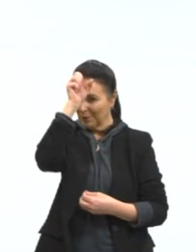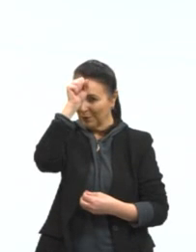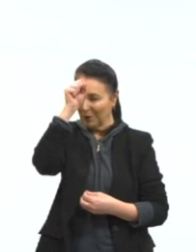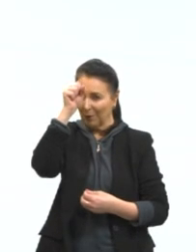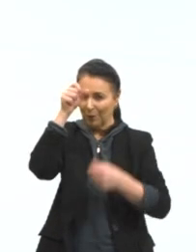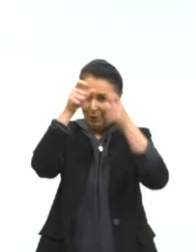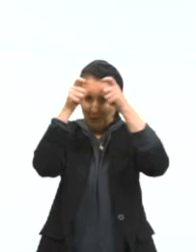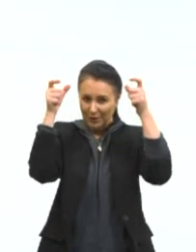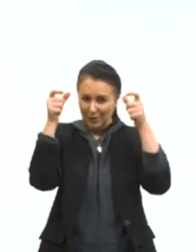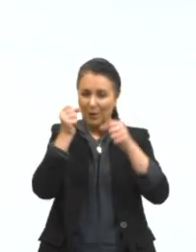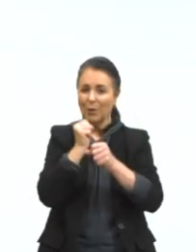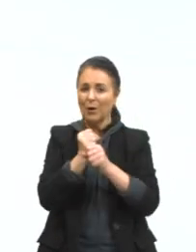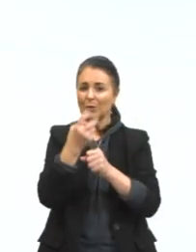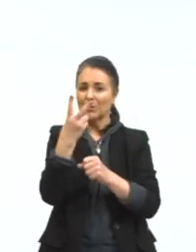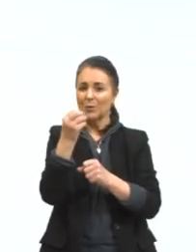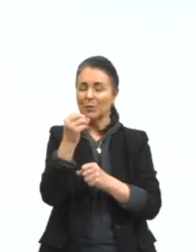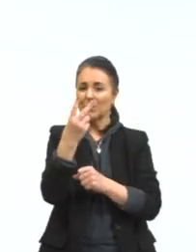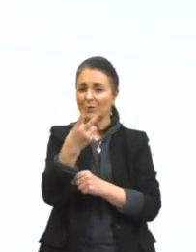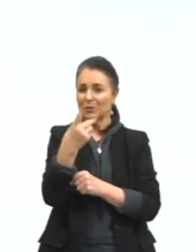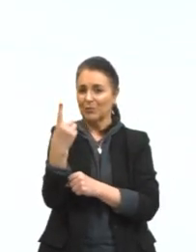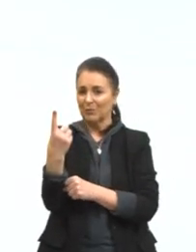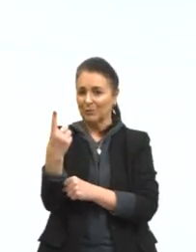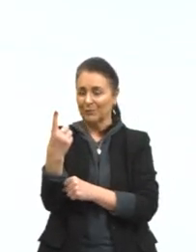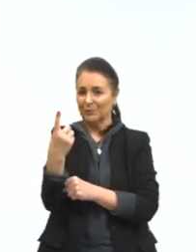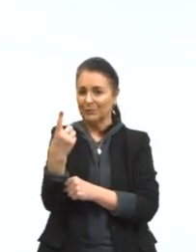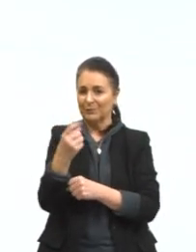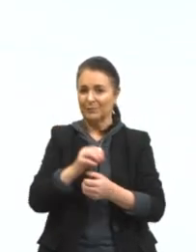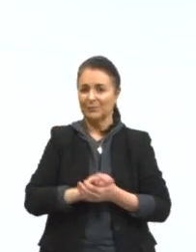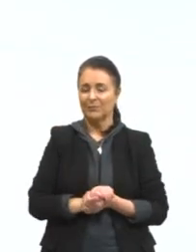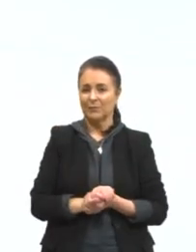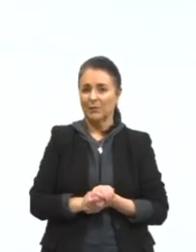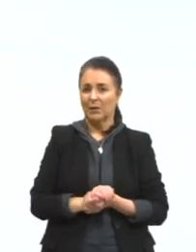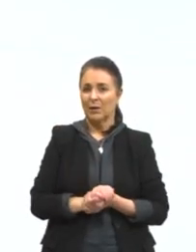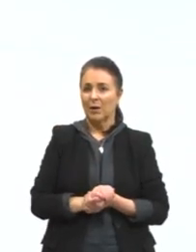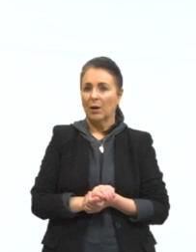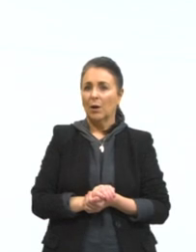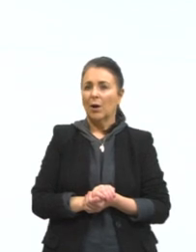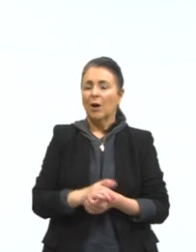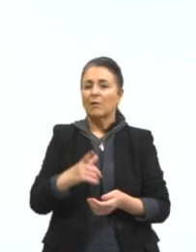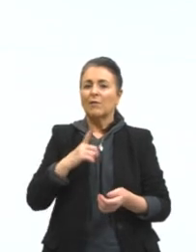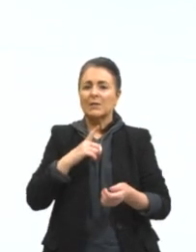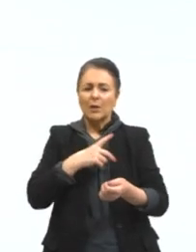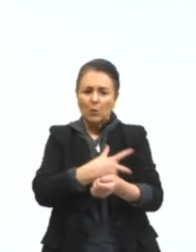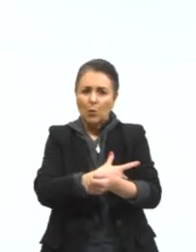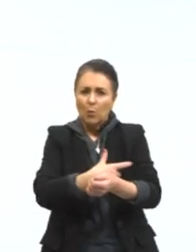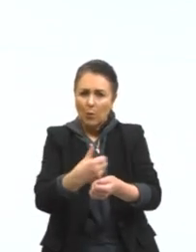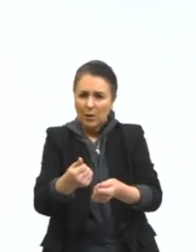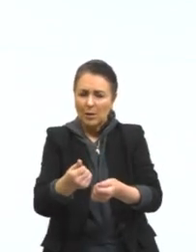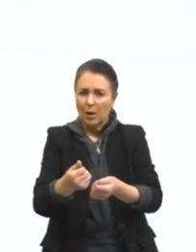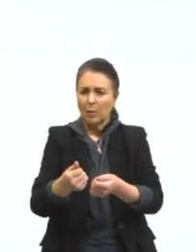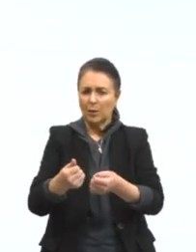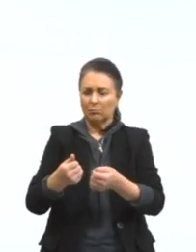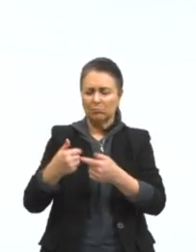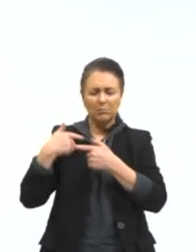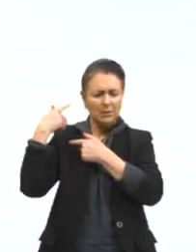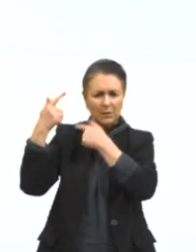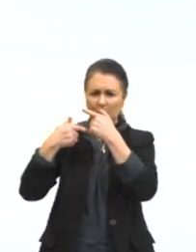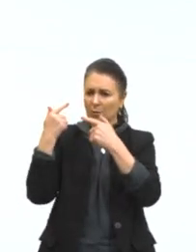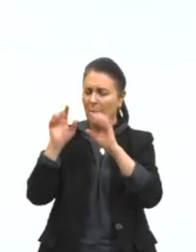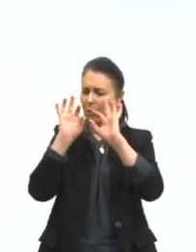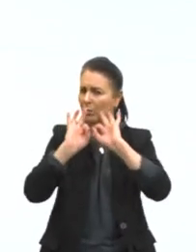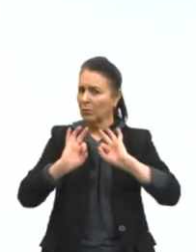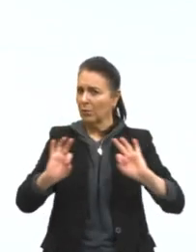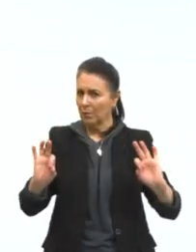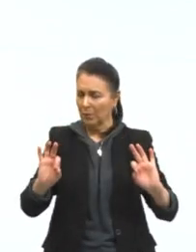em 2021 Enem é um dos exames clínicos mais tradicionais para